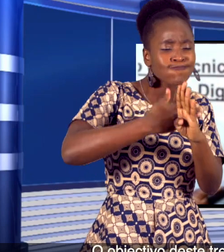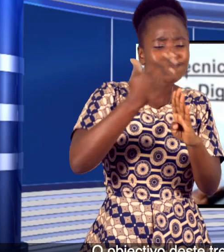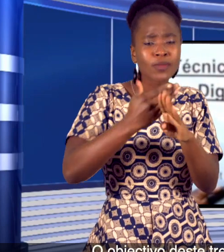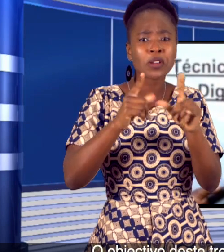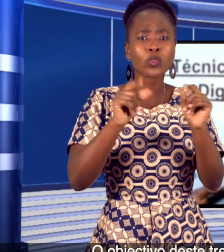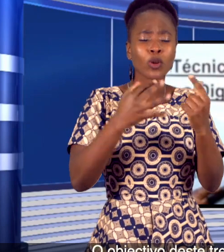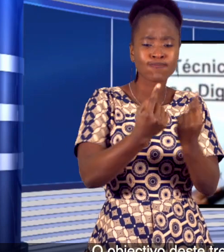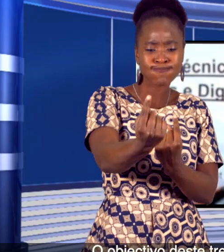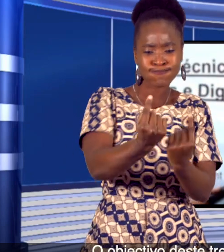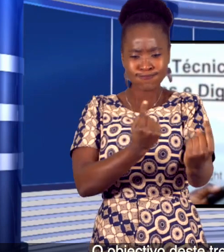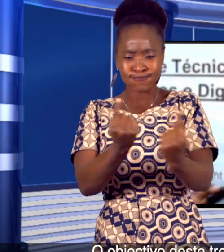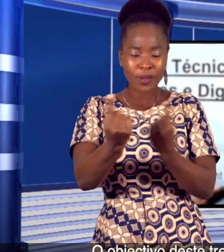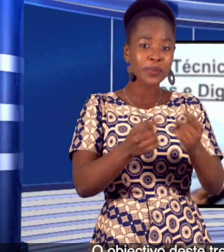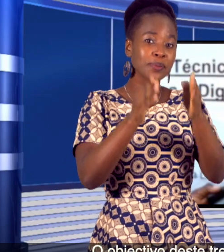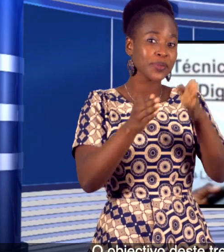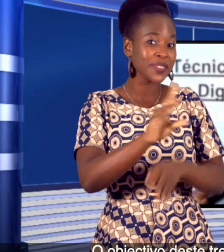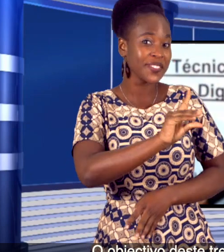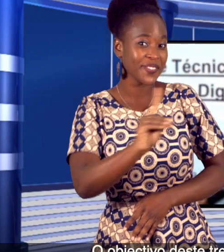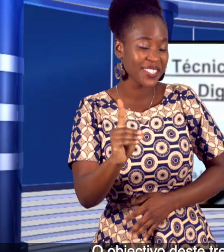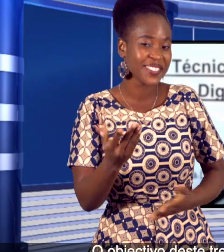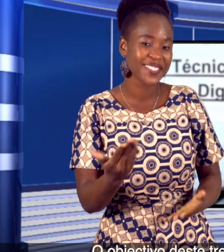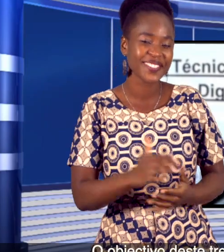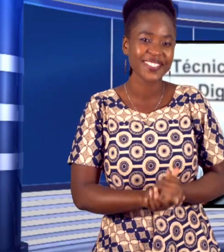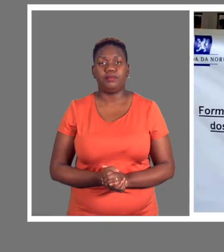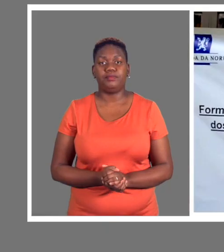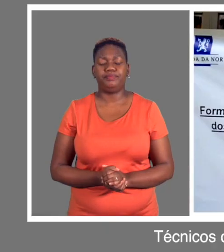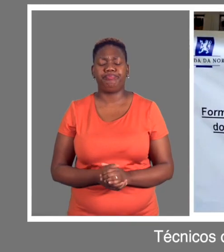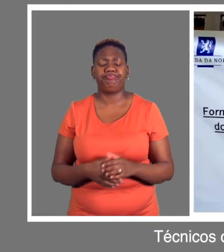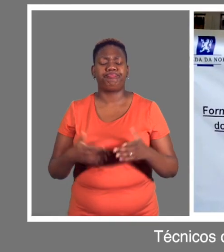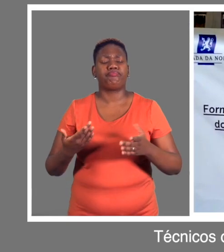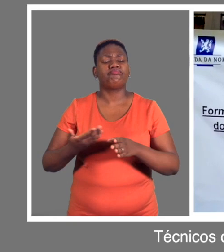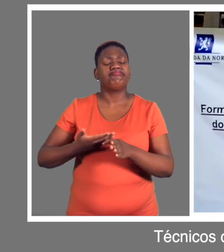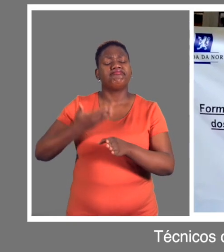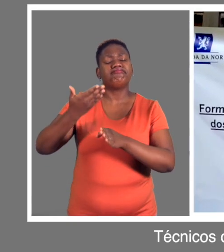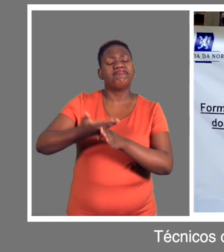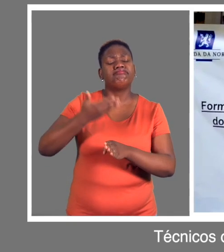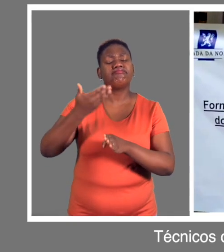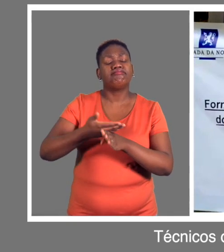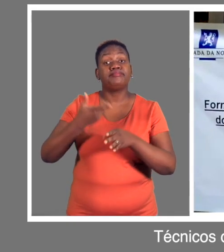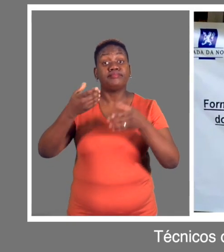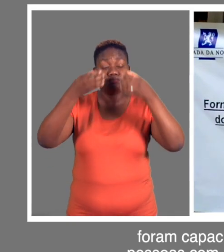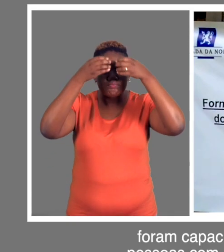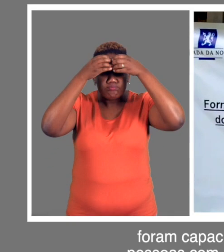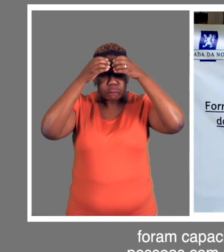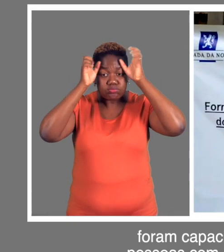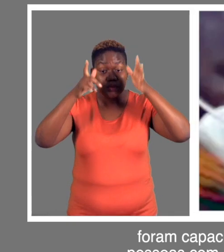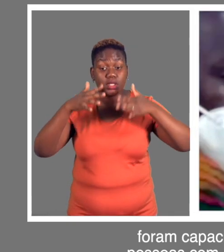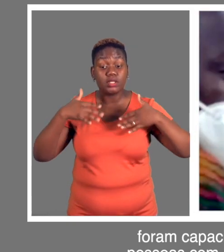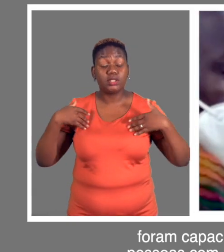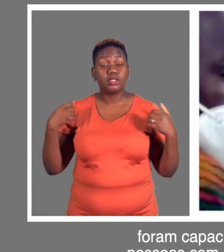atendimento de pessoas com deficiência nos serviços de saúde. Técnicos de saúde da província de Sofala